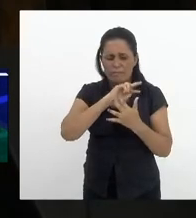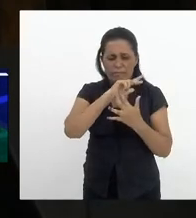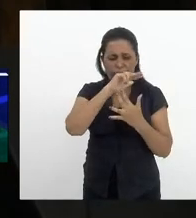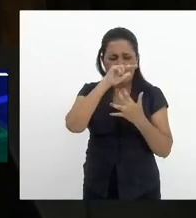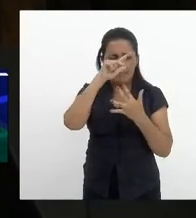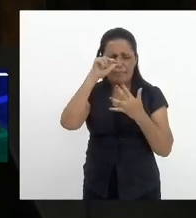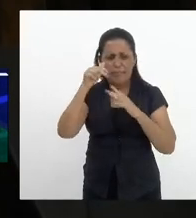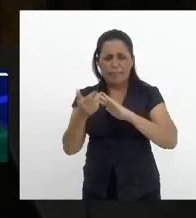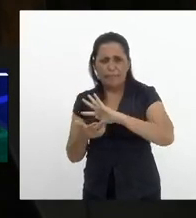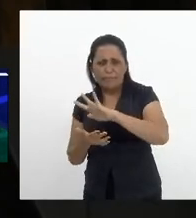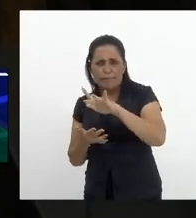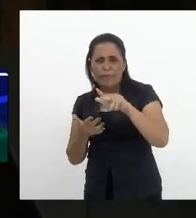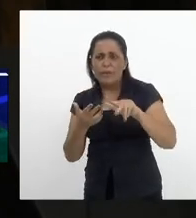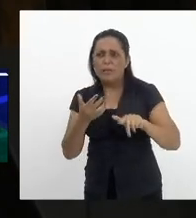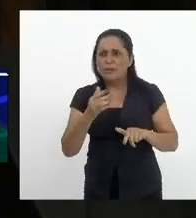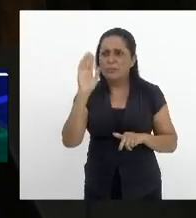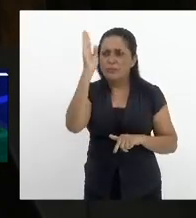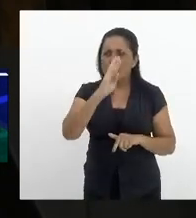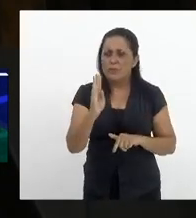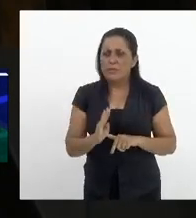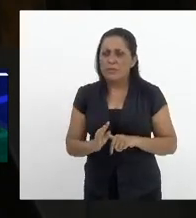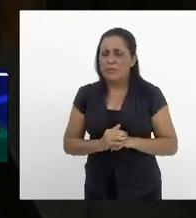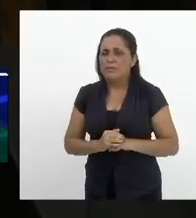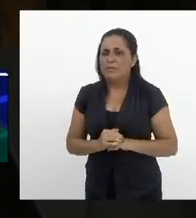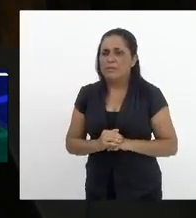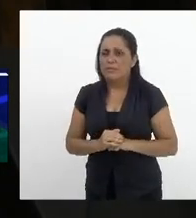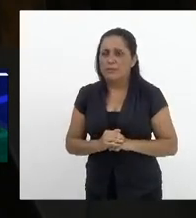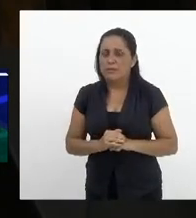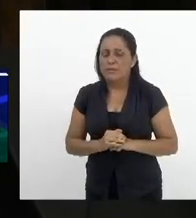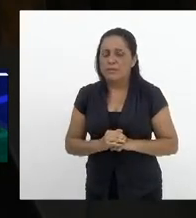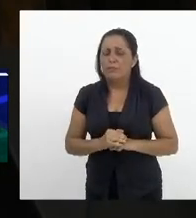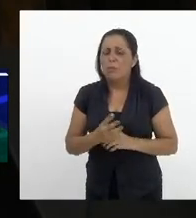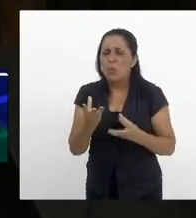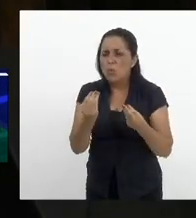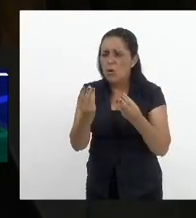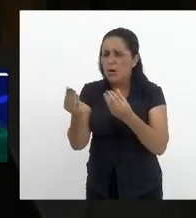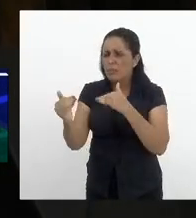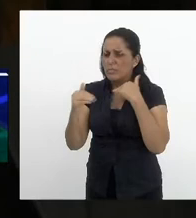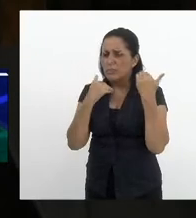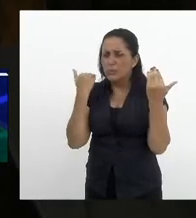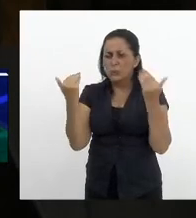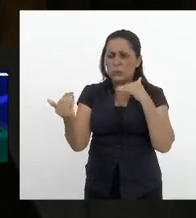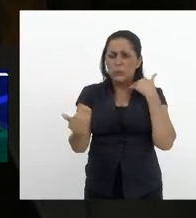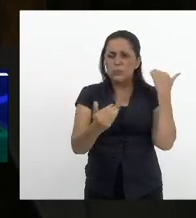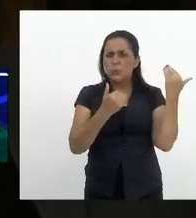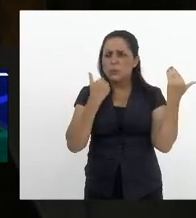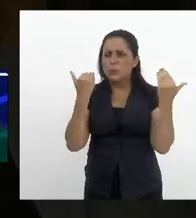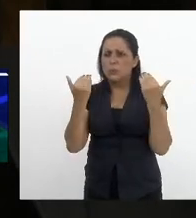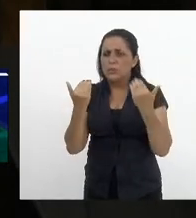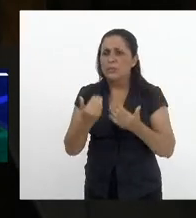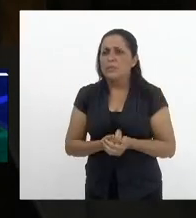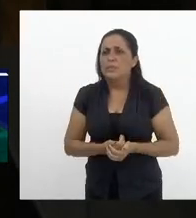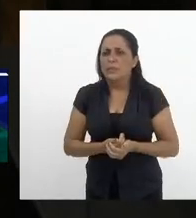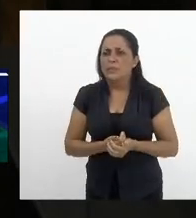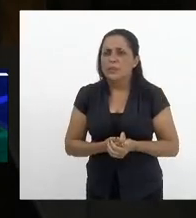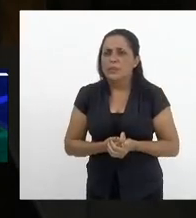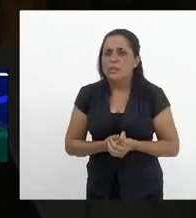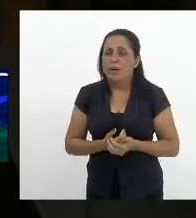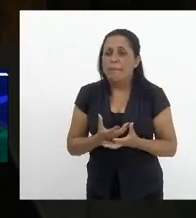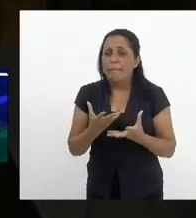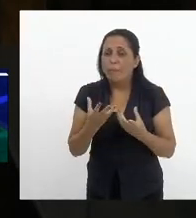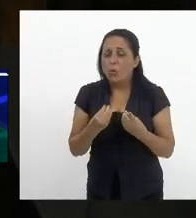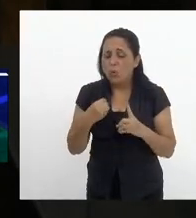de outros brasileiros, que custou a vida de tantos, que custou a tortura